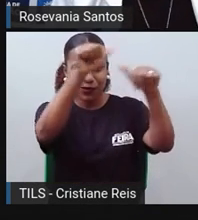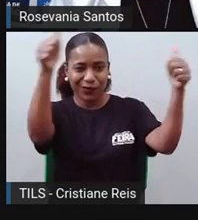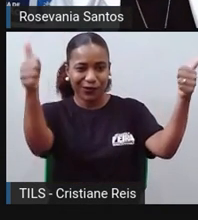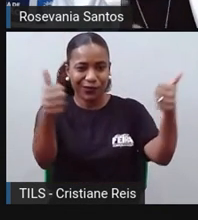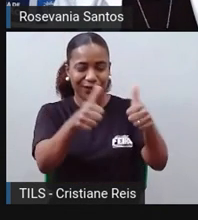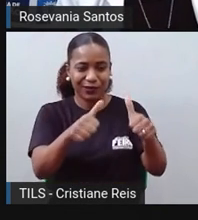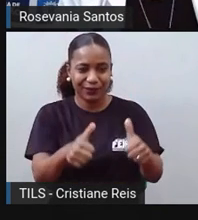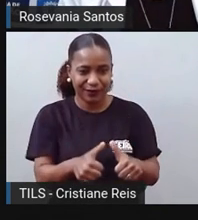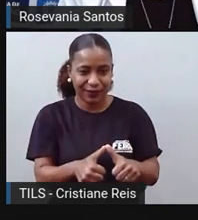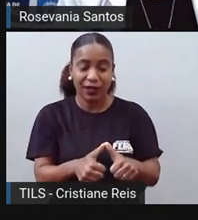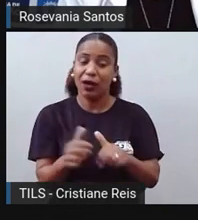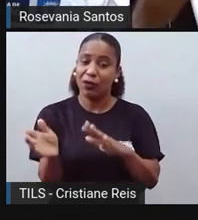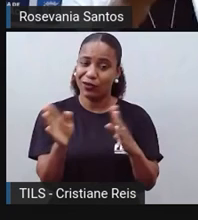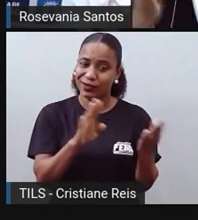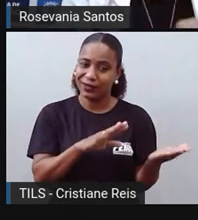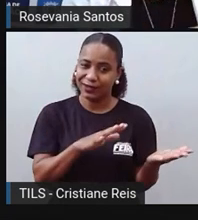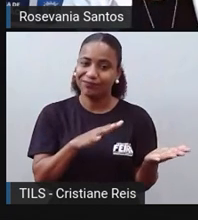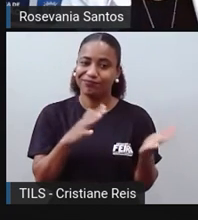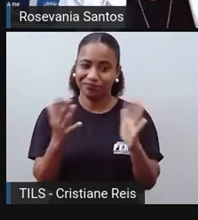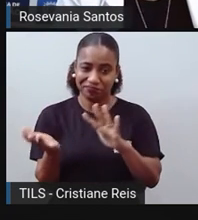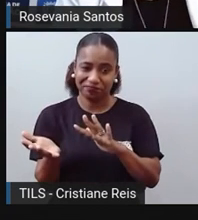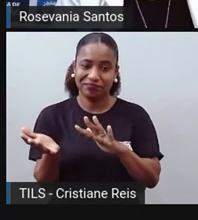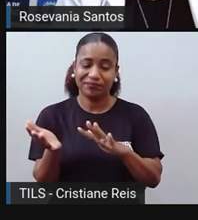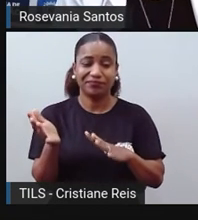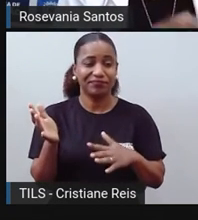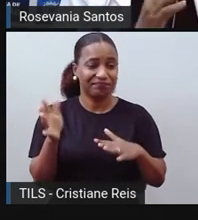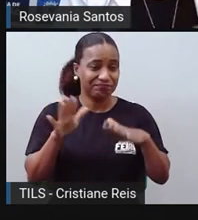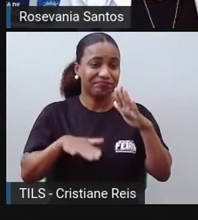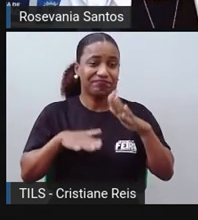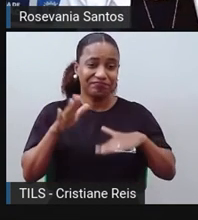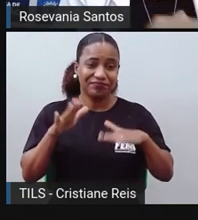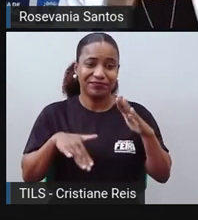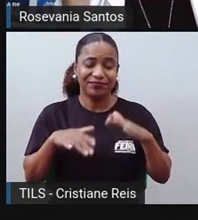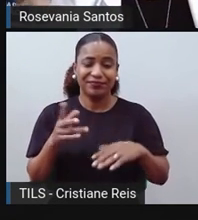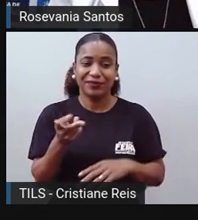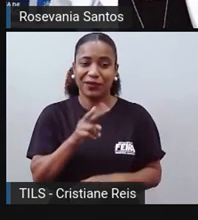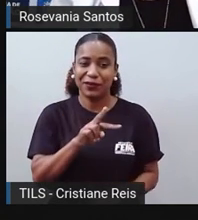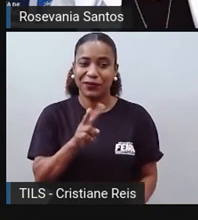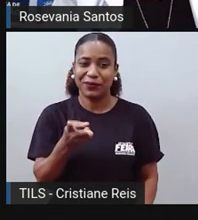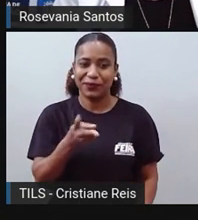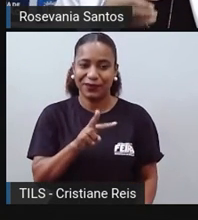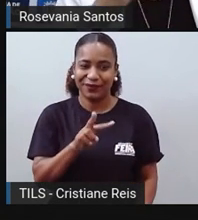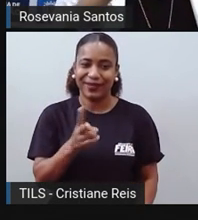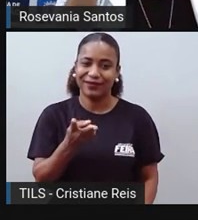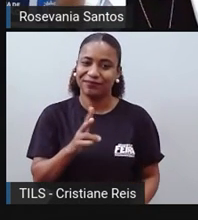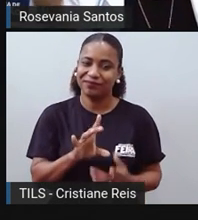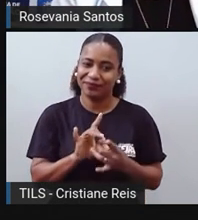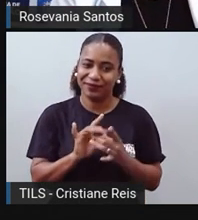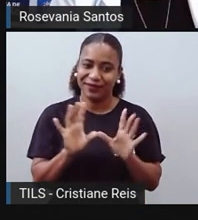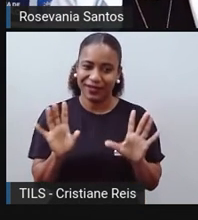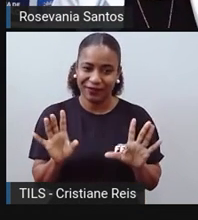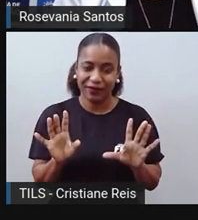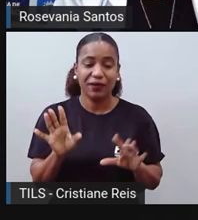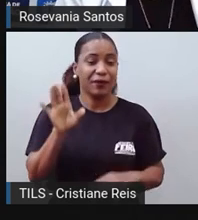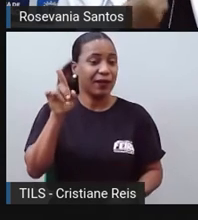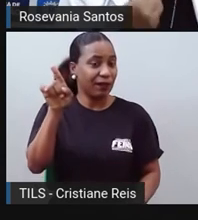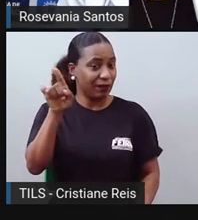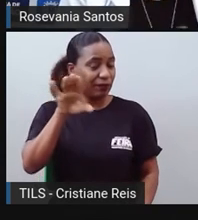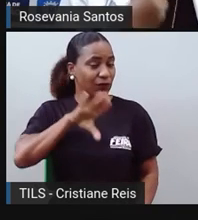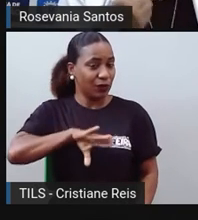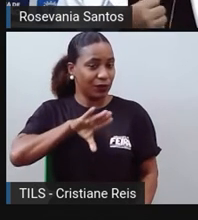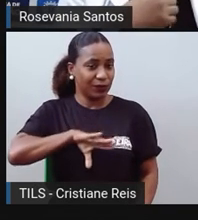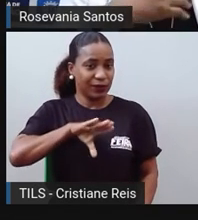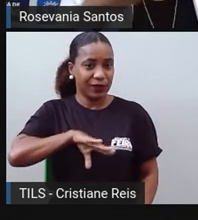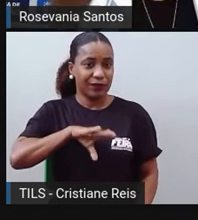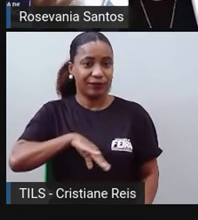ora Antártica e ora Antártida. Então, tanto faz se você vai falar Antártica ou Antártida. Mas em Portugal, né, que a